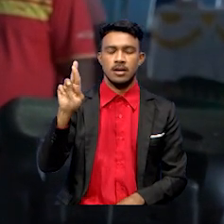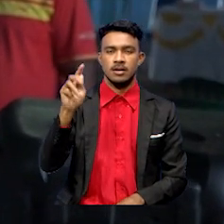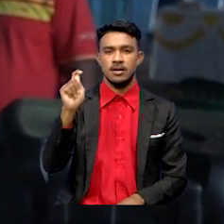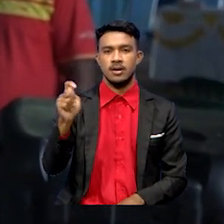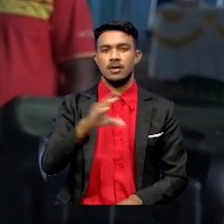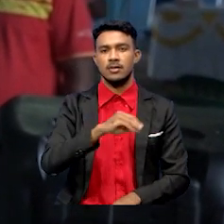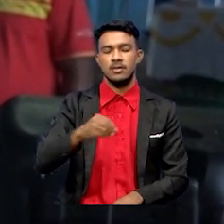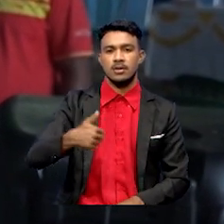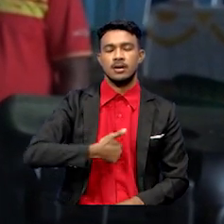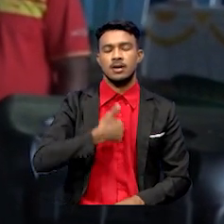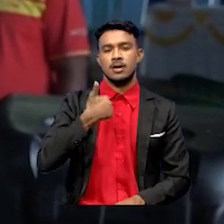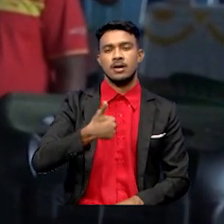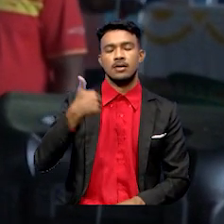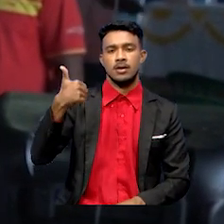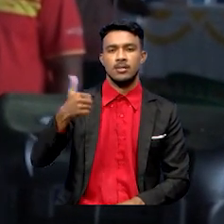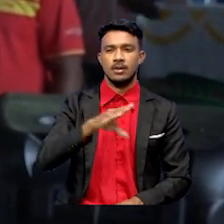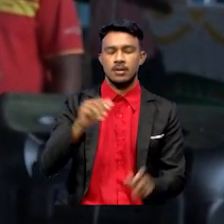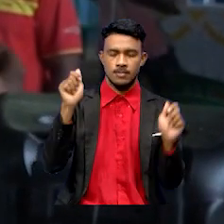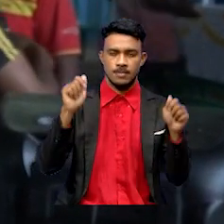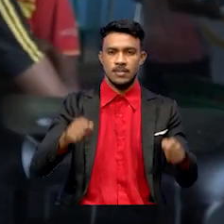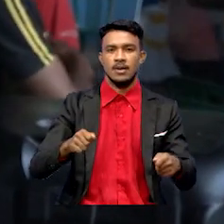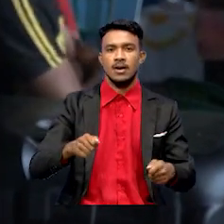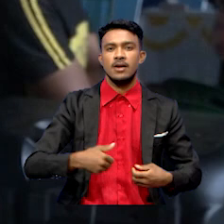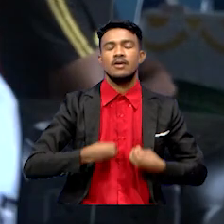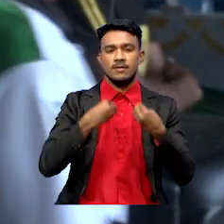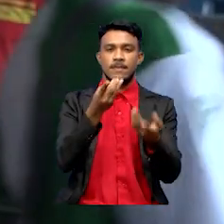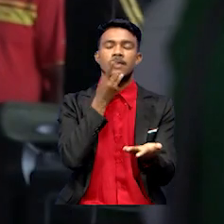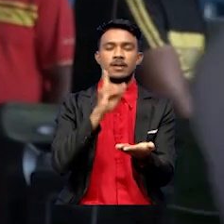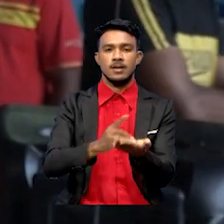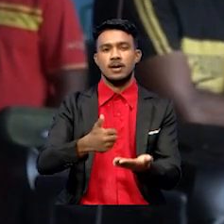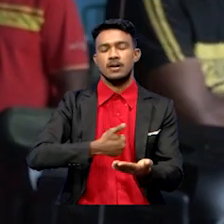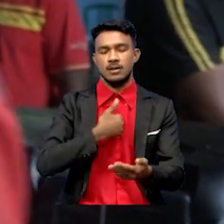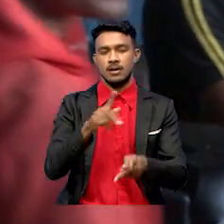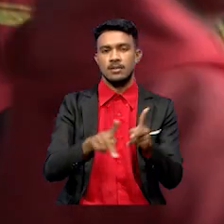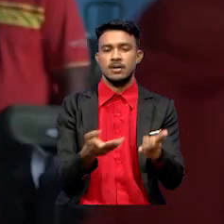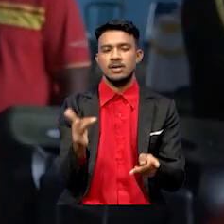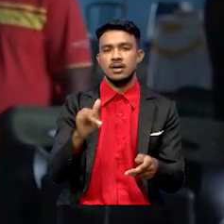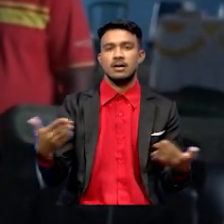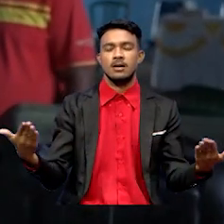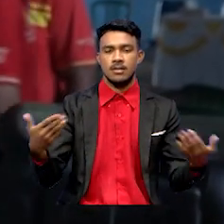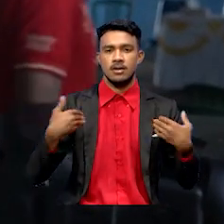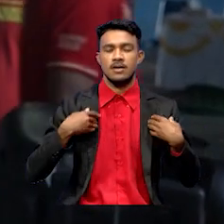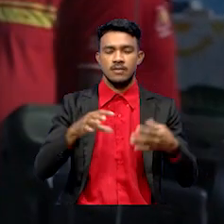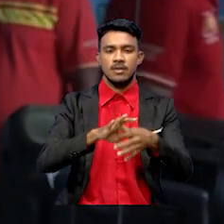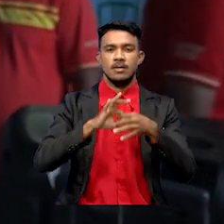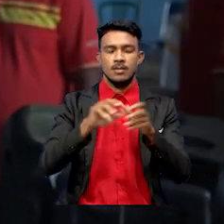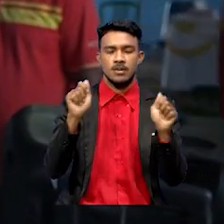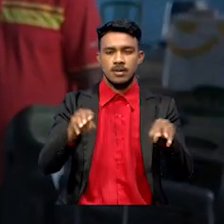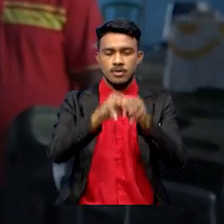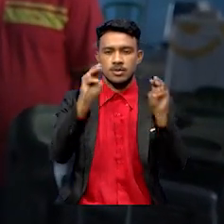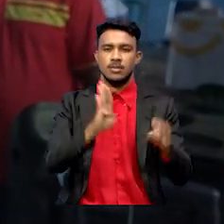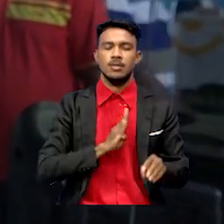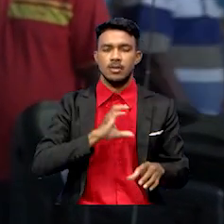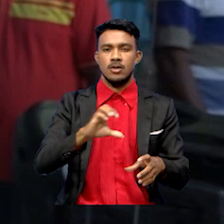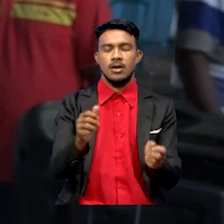candidato independente Balu, neve mais declarar um nian, nina é mais cira neve que ia concentrar em município Boucau, a mim tentar reunir hamutu